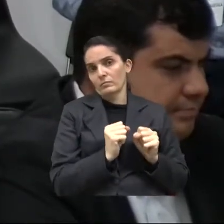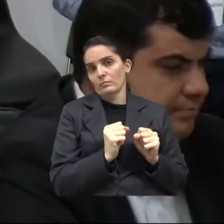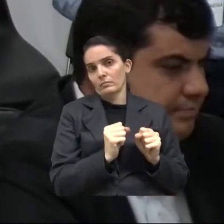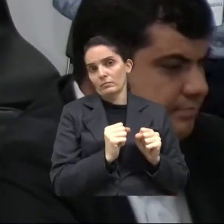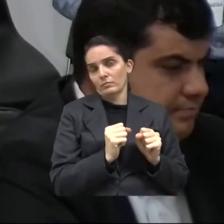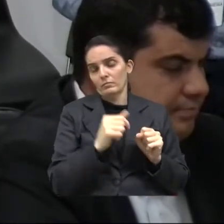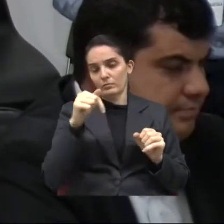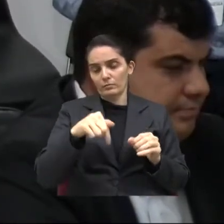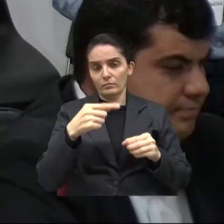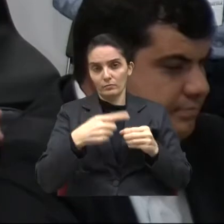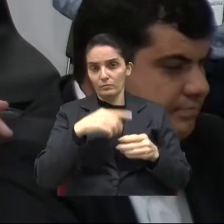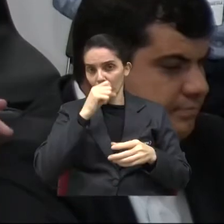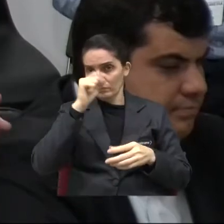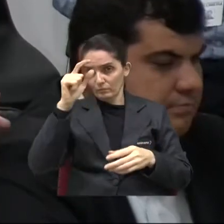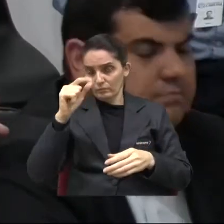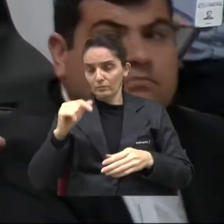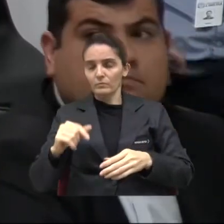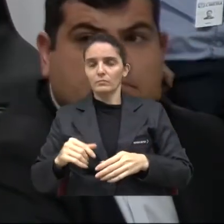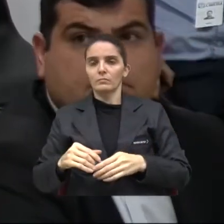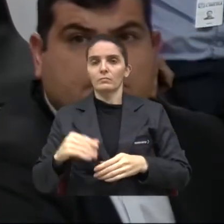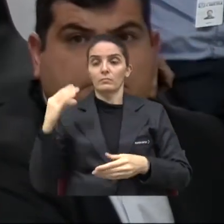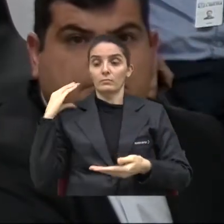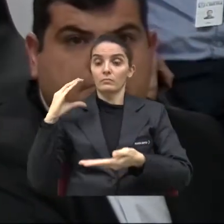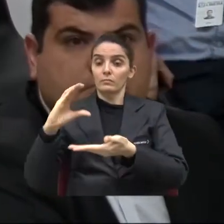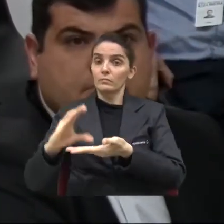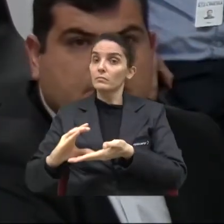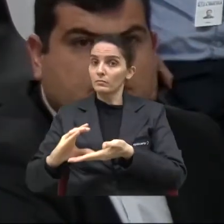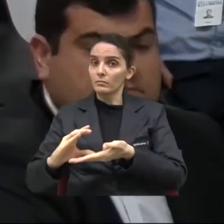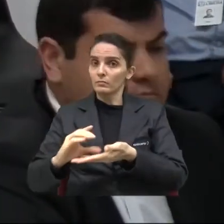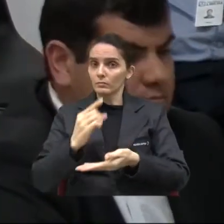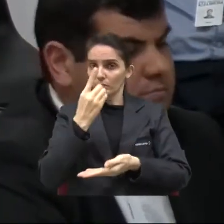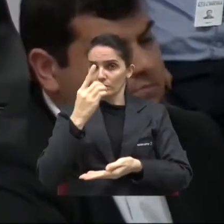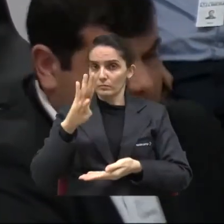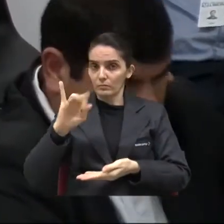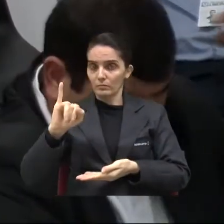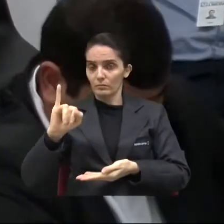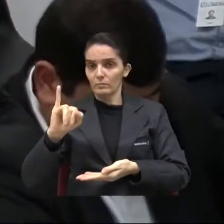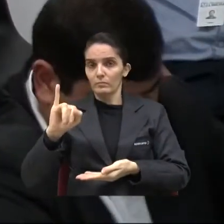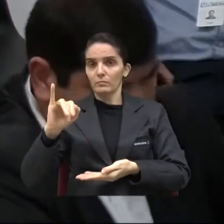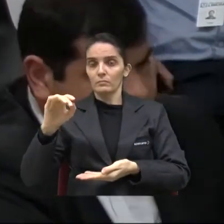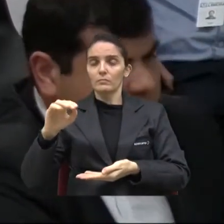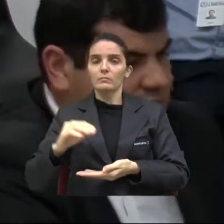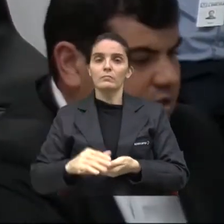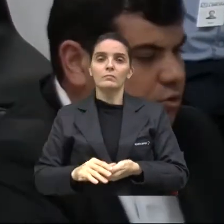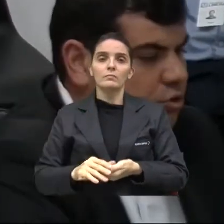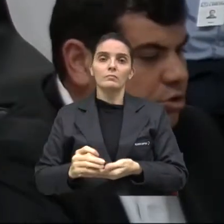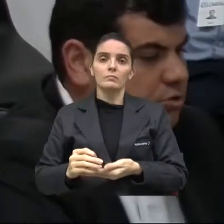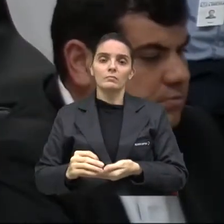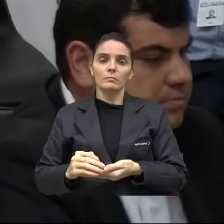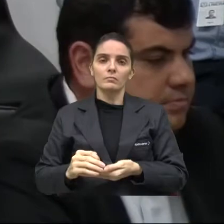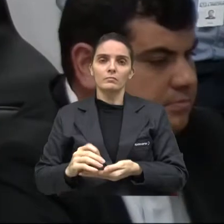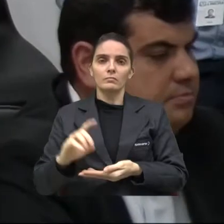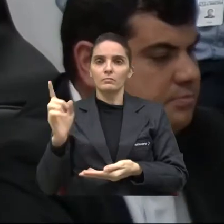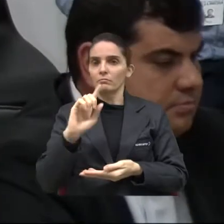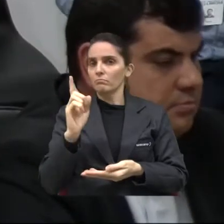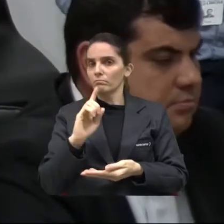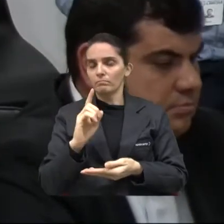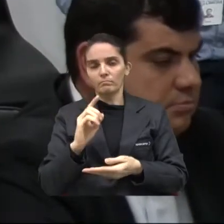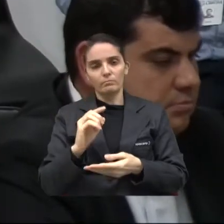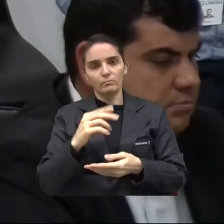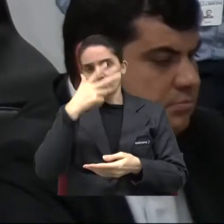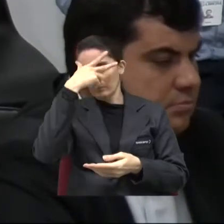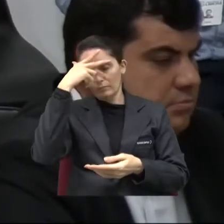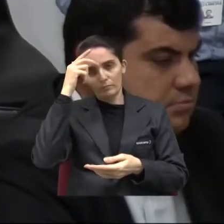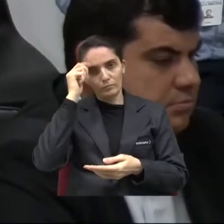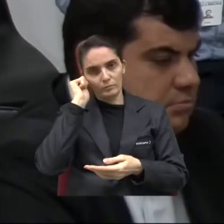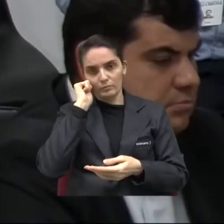e fazer um investimento. Lembrando, vereador Cleito, que R$1 bilhão que ele disse supostamente vai investir, não vai entrar para os cofres da